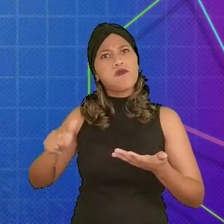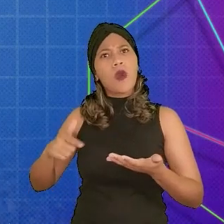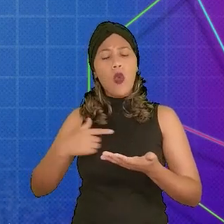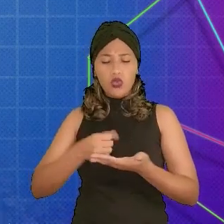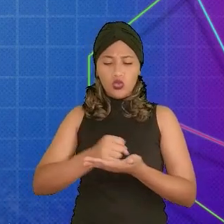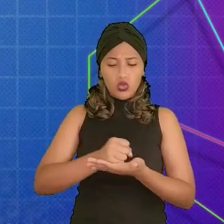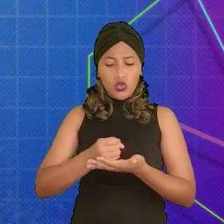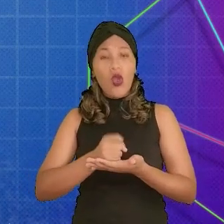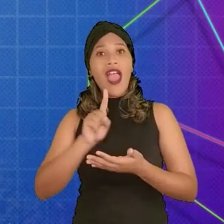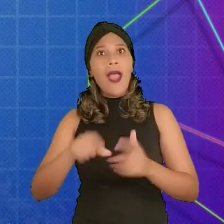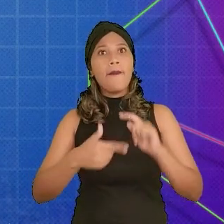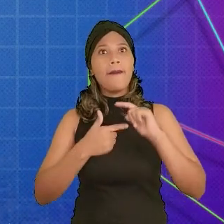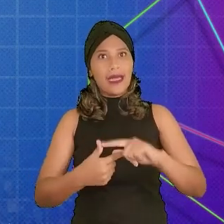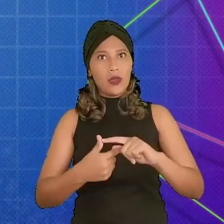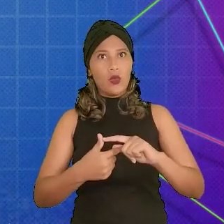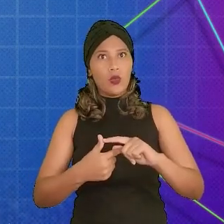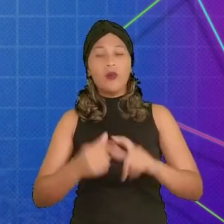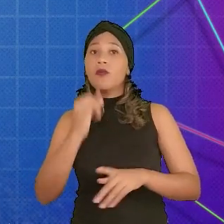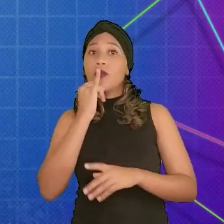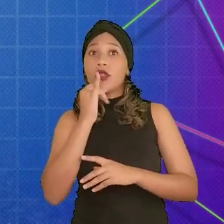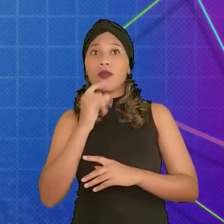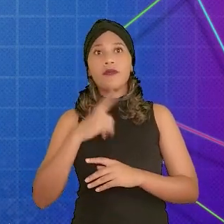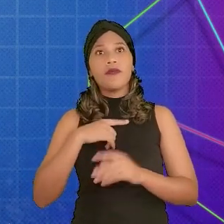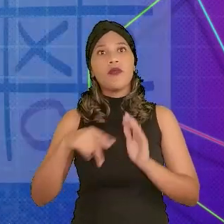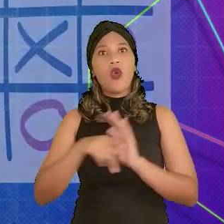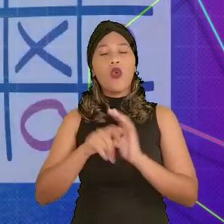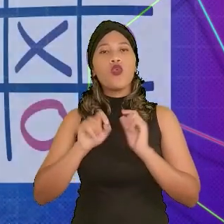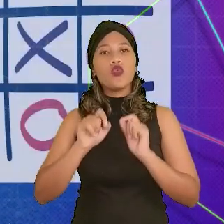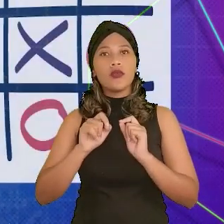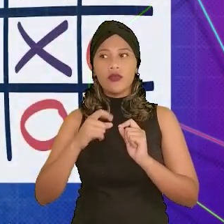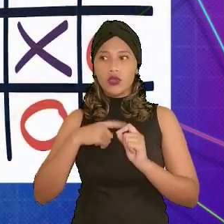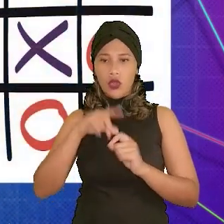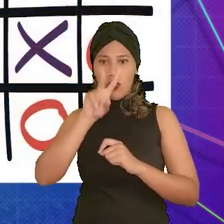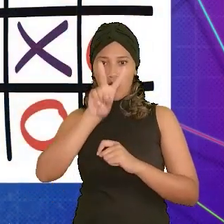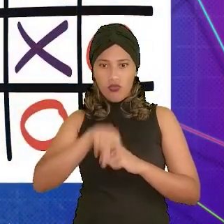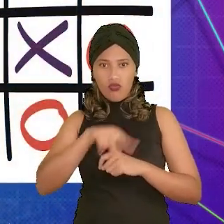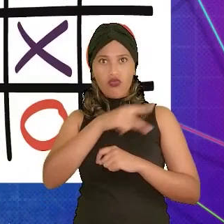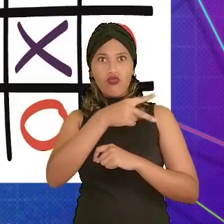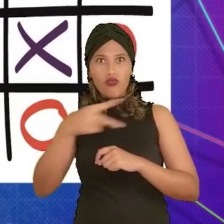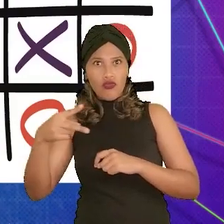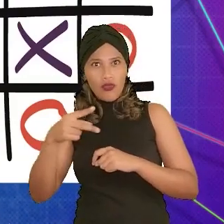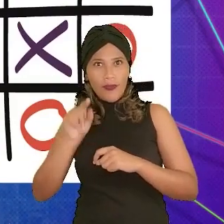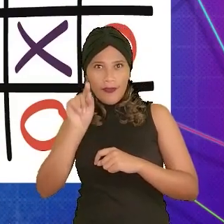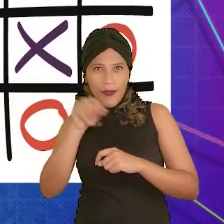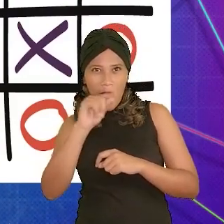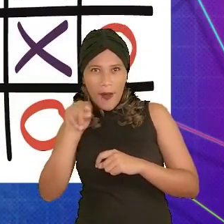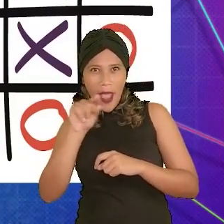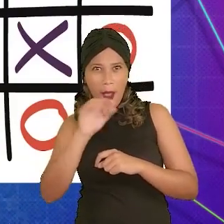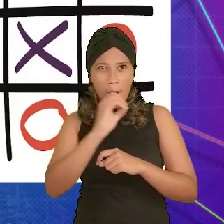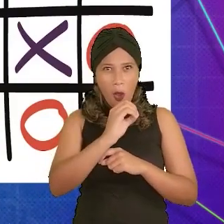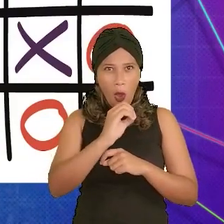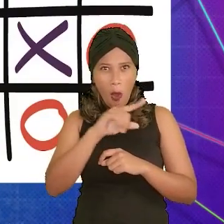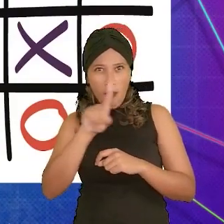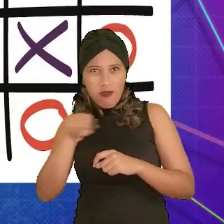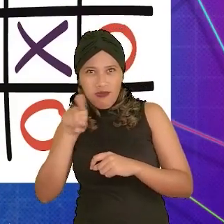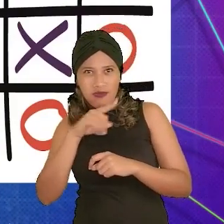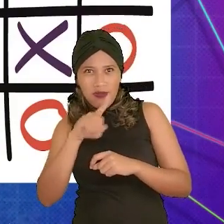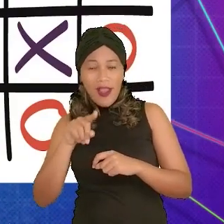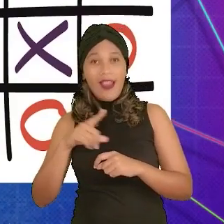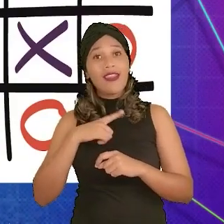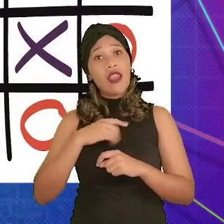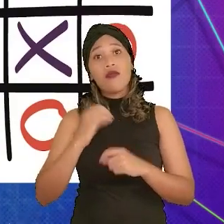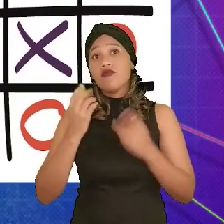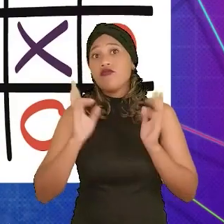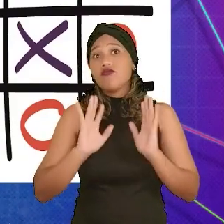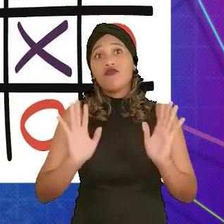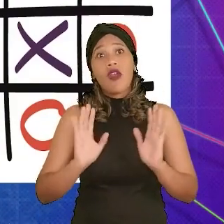os jogos são feitos de padrões? Pega, por exemplo, o jogo da velha. Você acha fácil de jogar? É um jogo em que um jogador usa